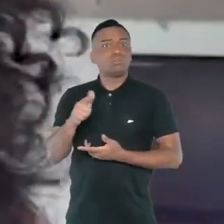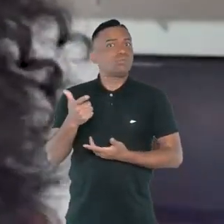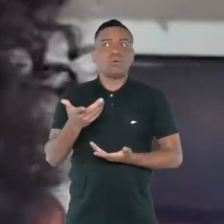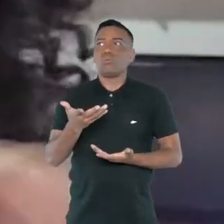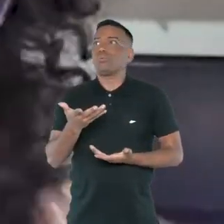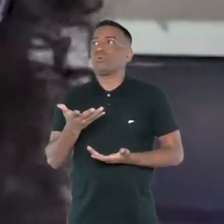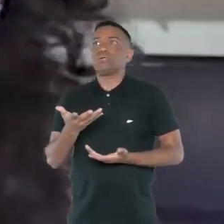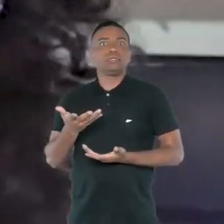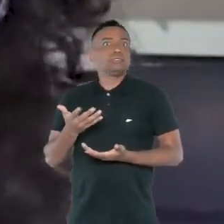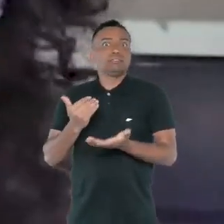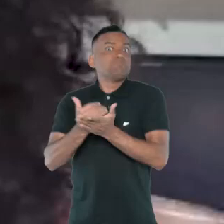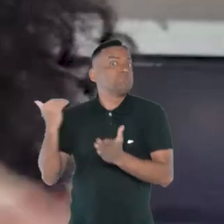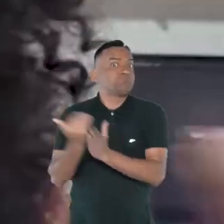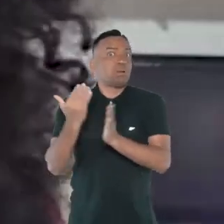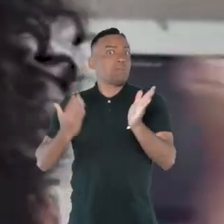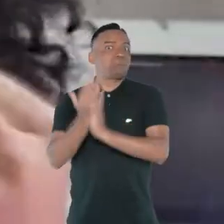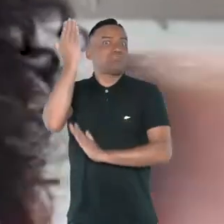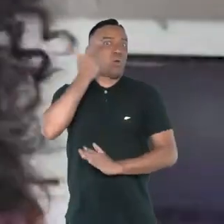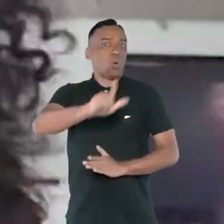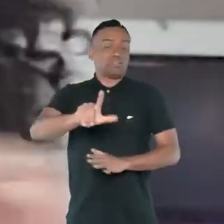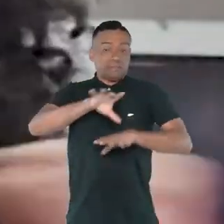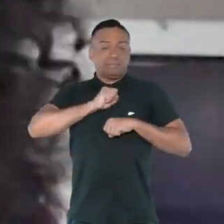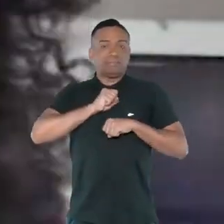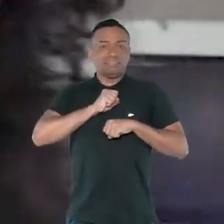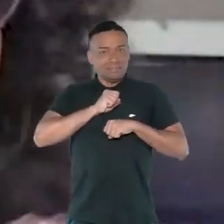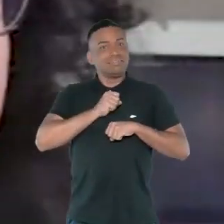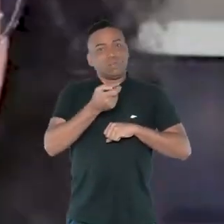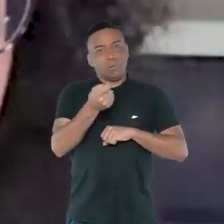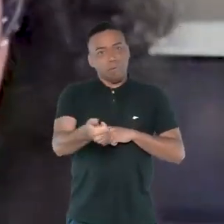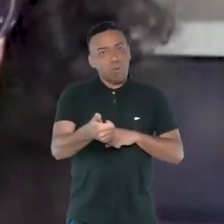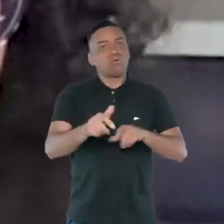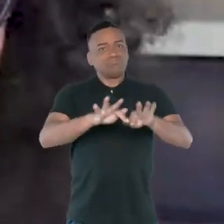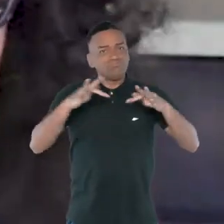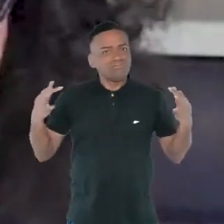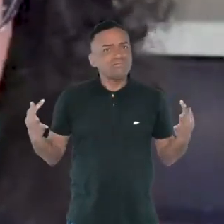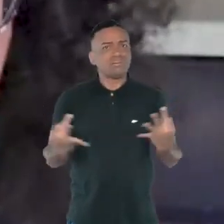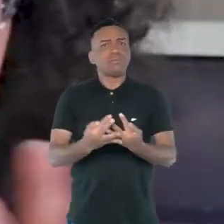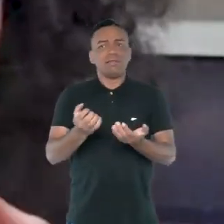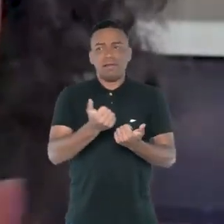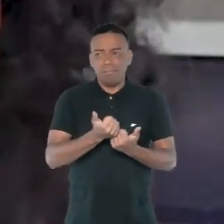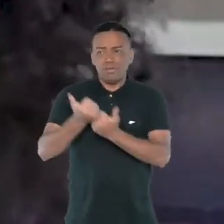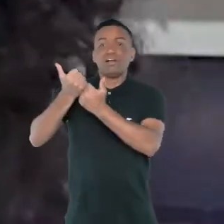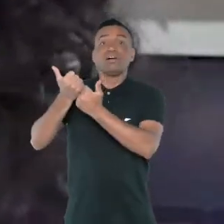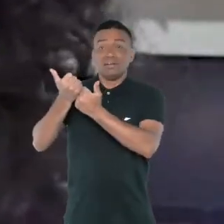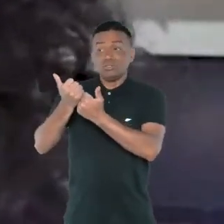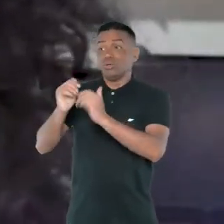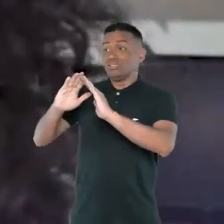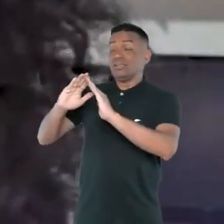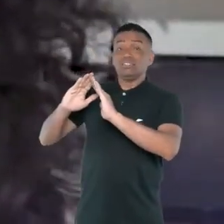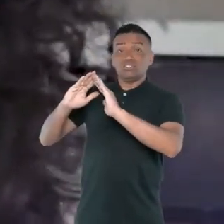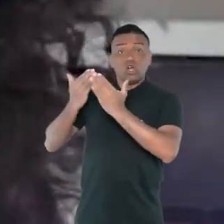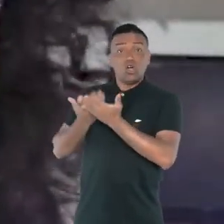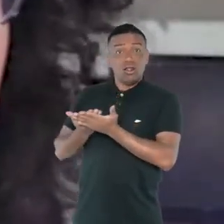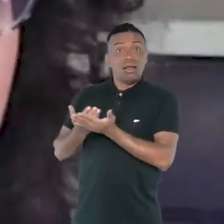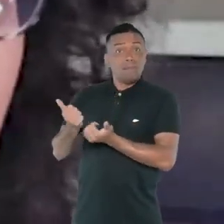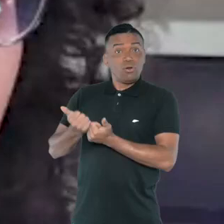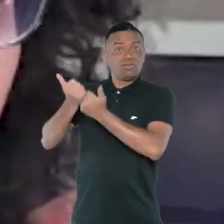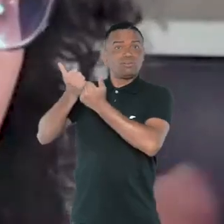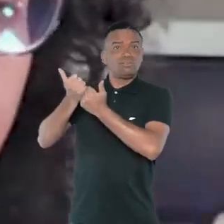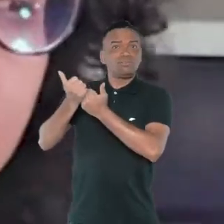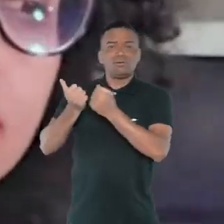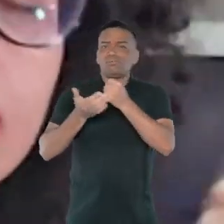da biblioteca, dentro da sala de aula, sabe quando não tem como não dar certo? Assim, é um pouco isso. Assim, a